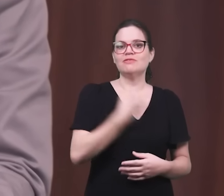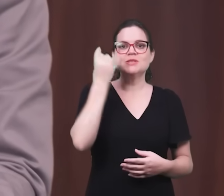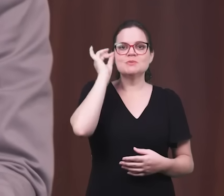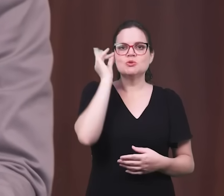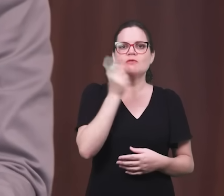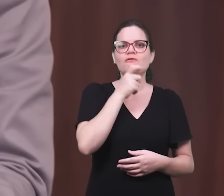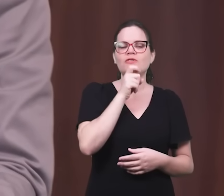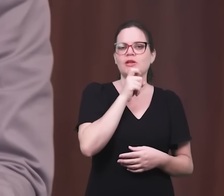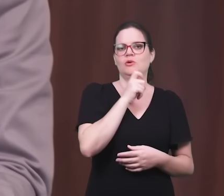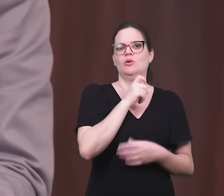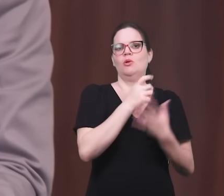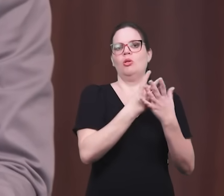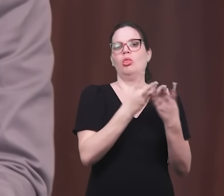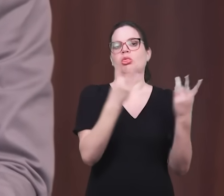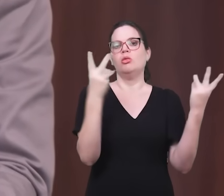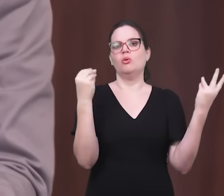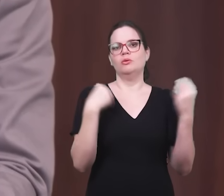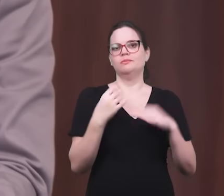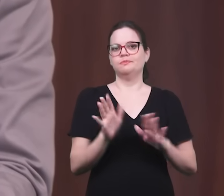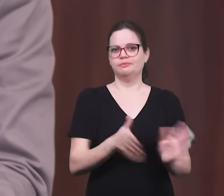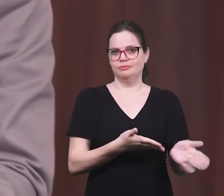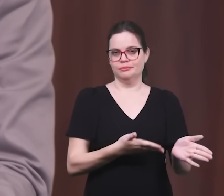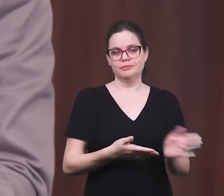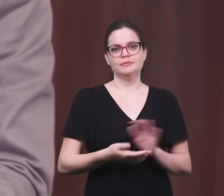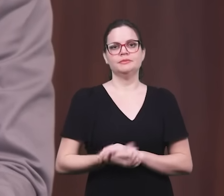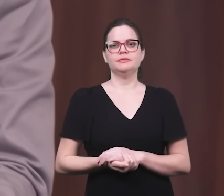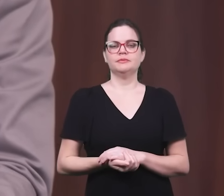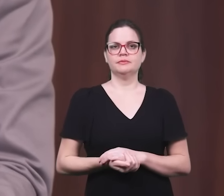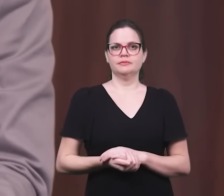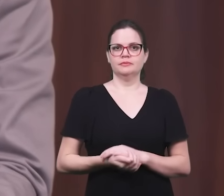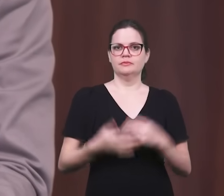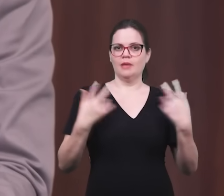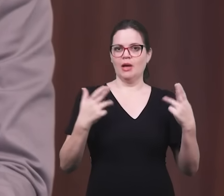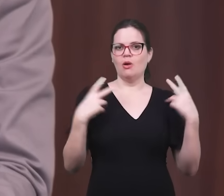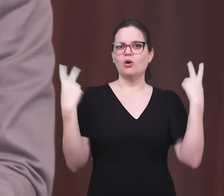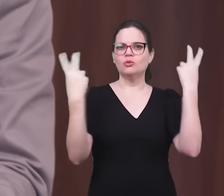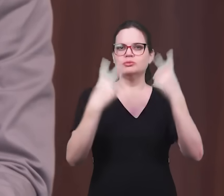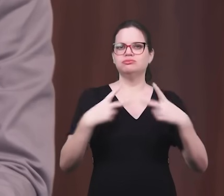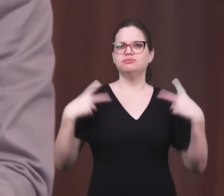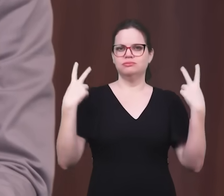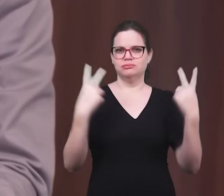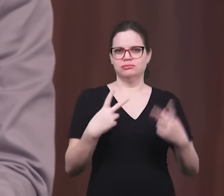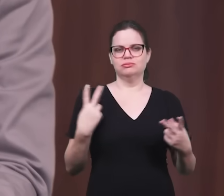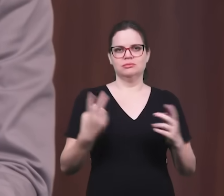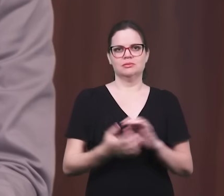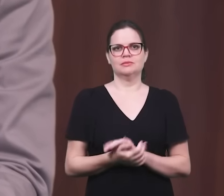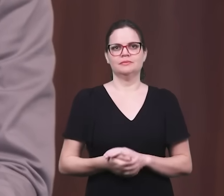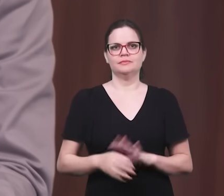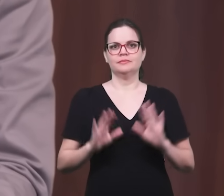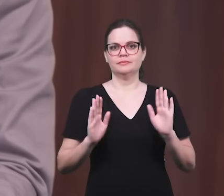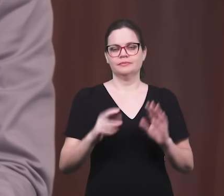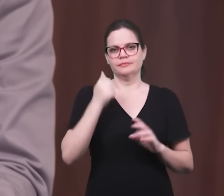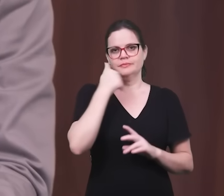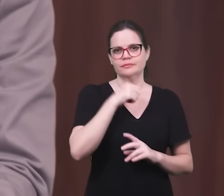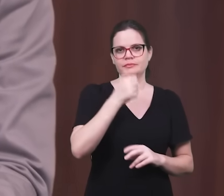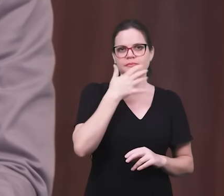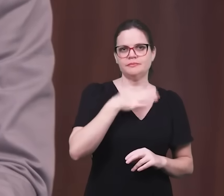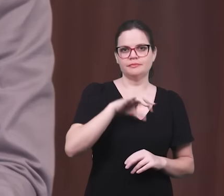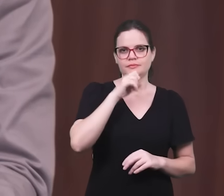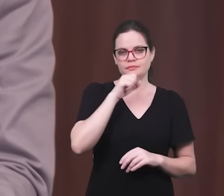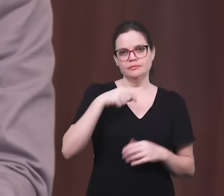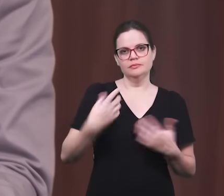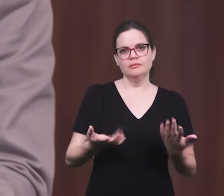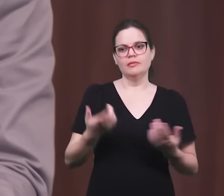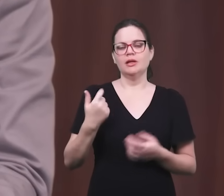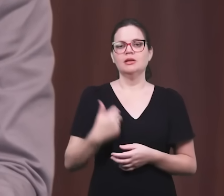mundo. E a mãe tem que, os pais, não é o que você falou, a omissão, aqui